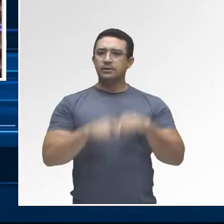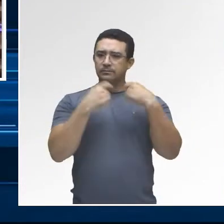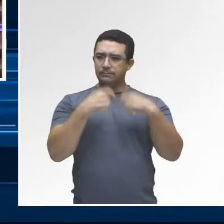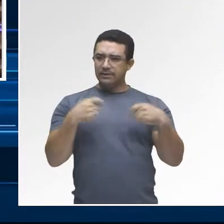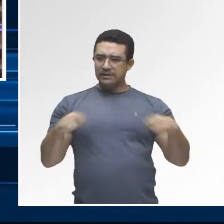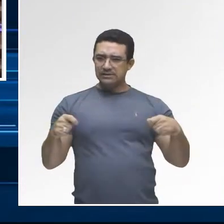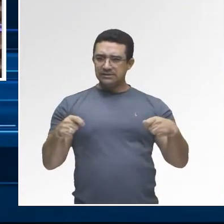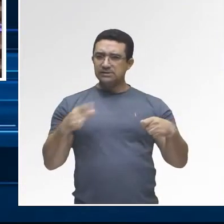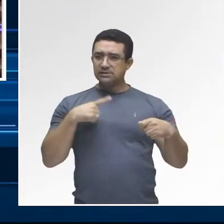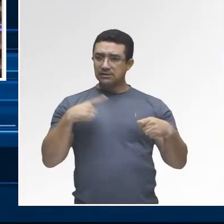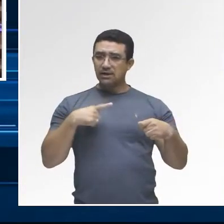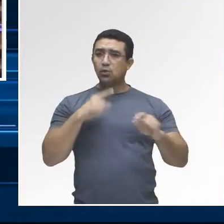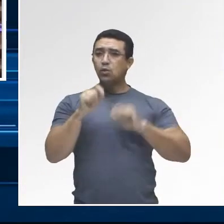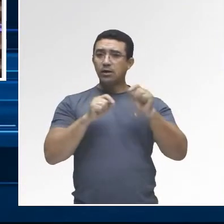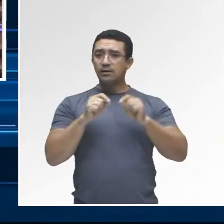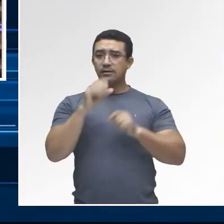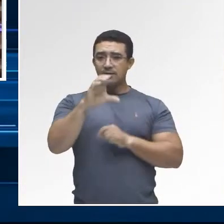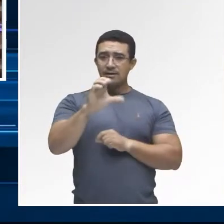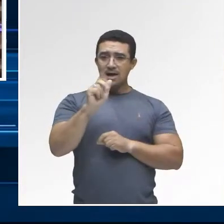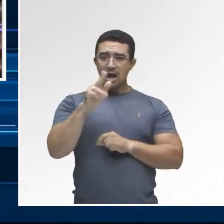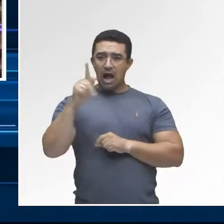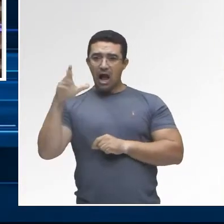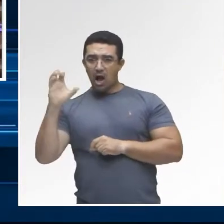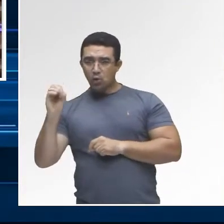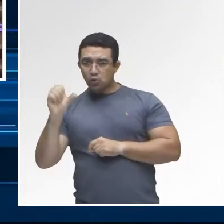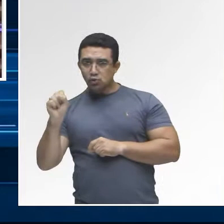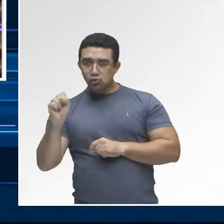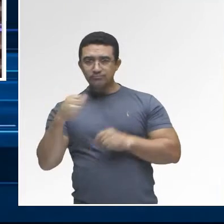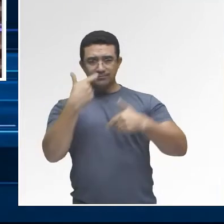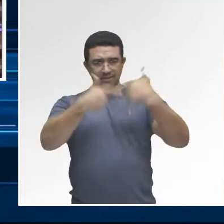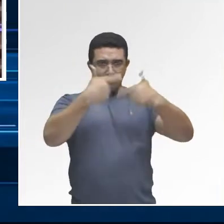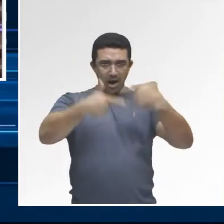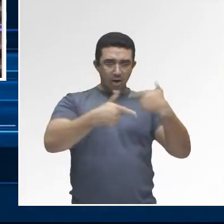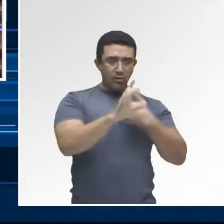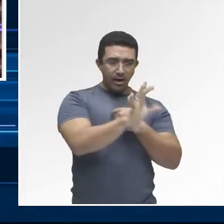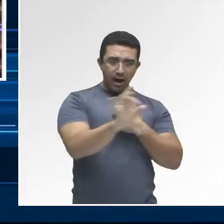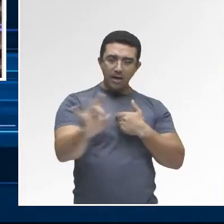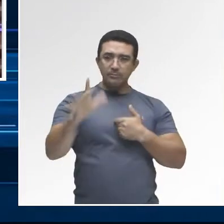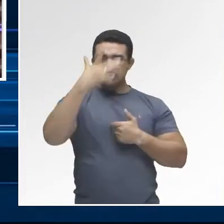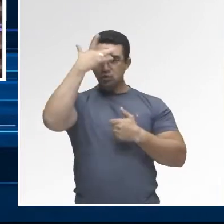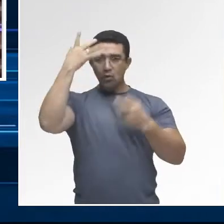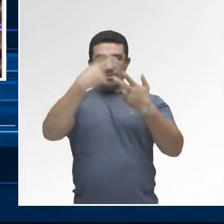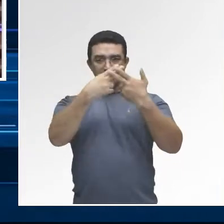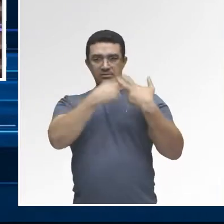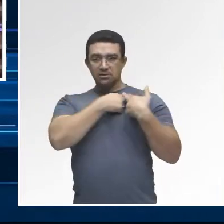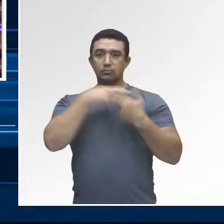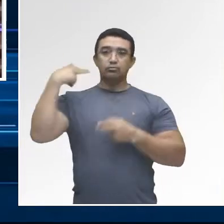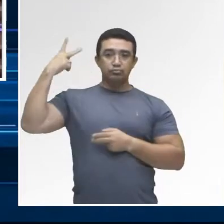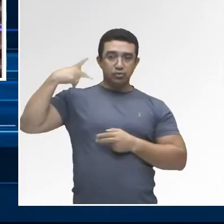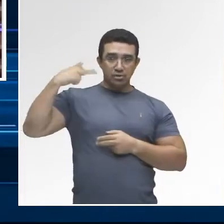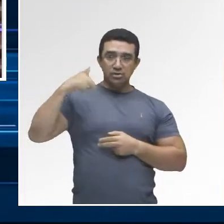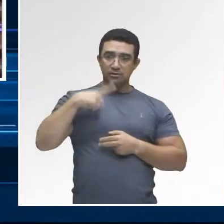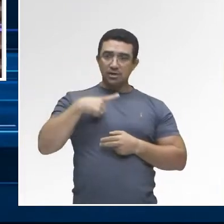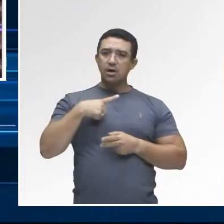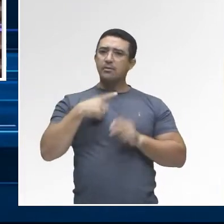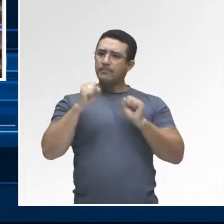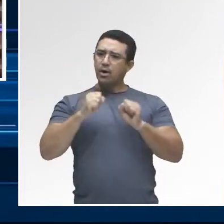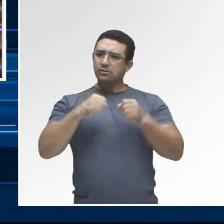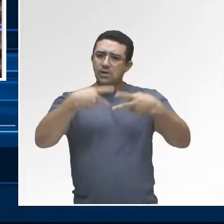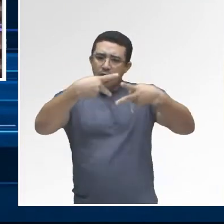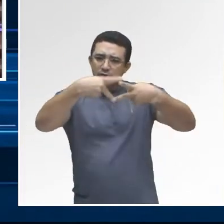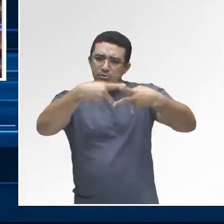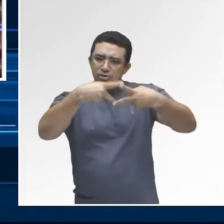gerar cargos para que cada coisa ande devidamente no seu lugar. É algo que a